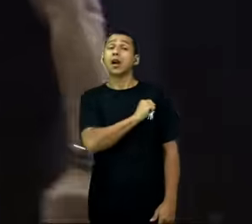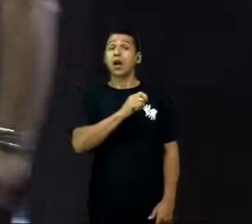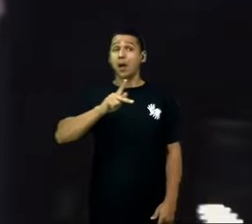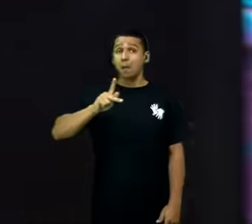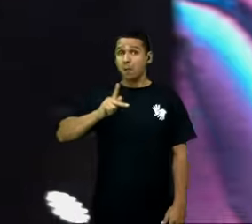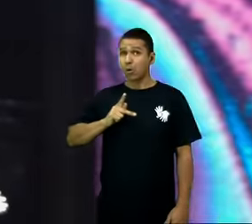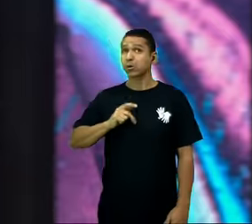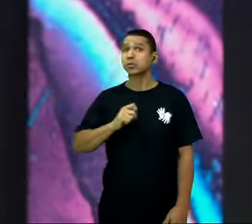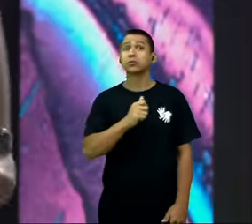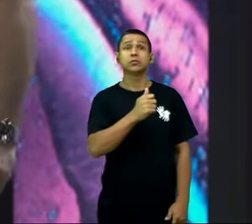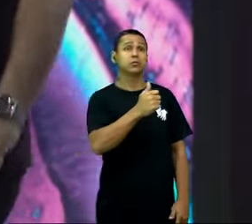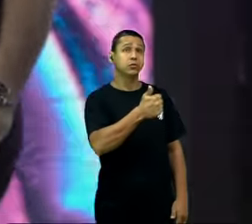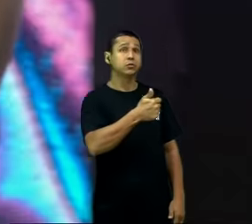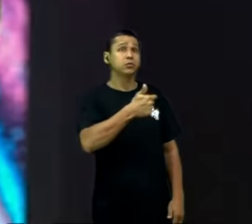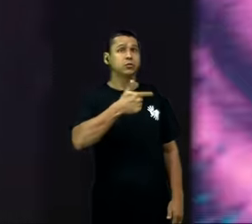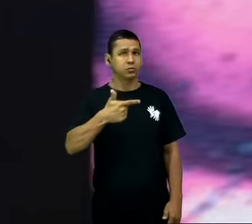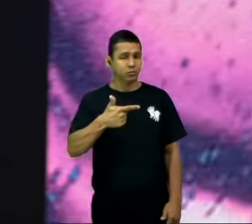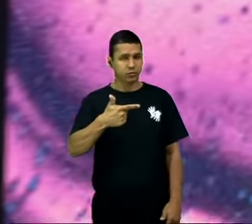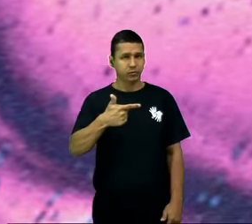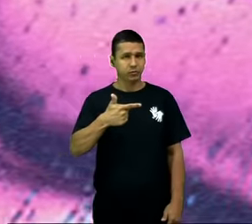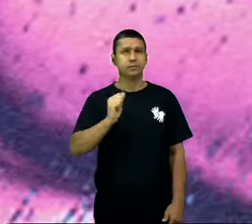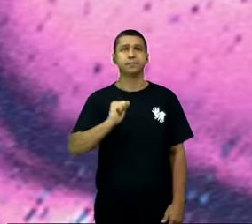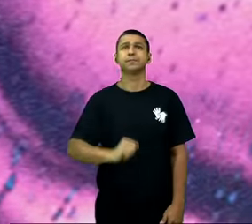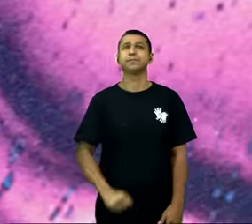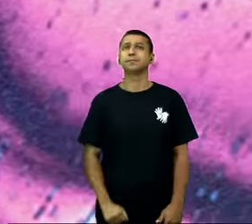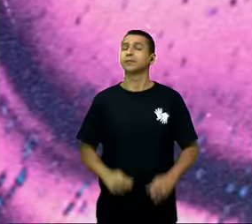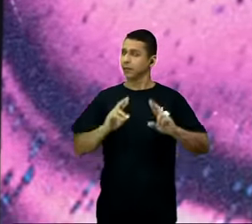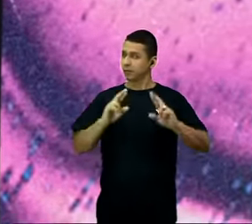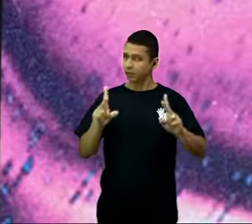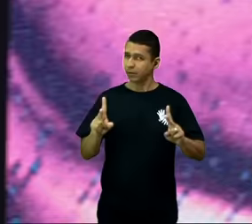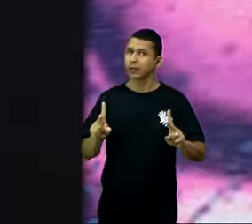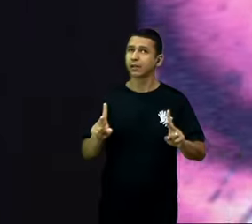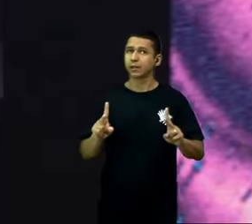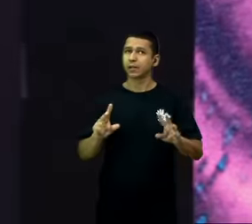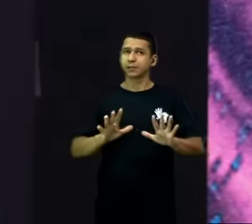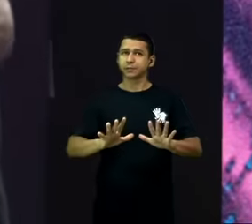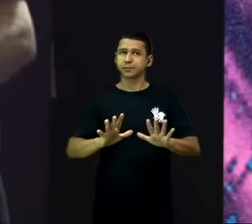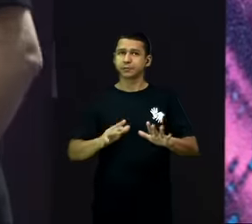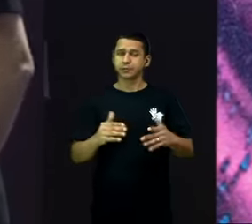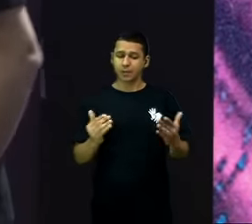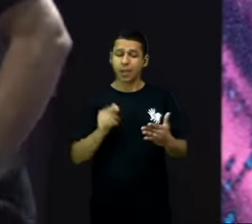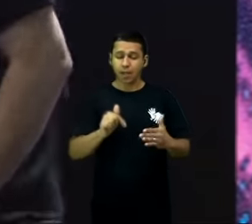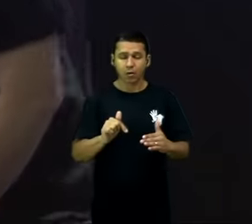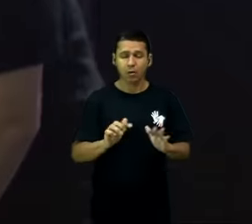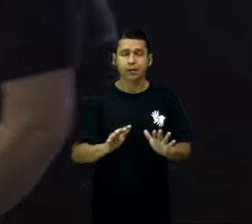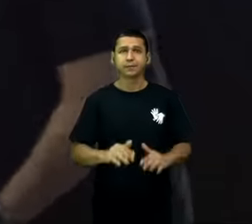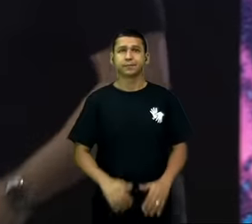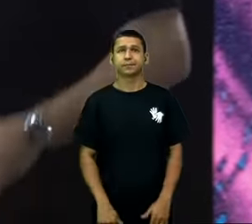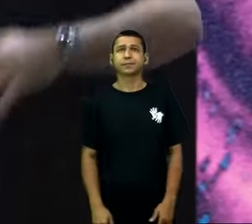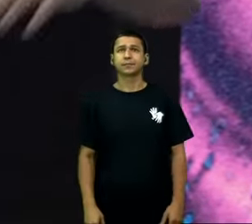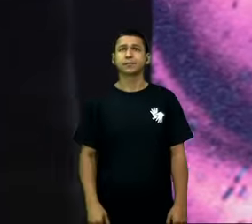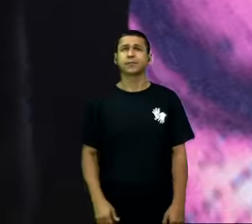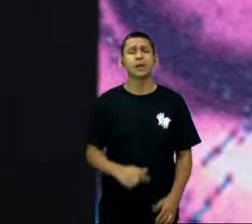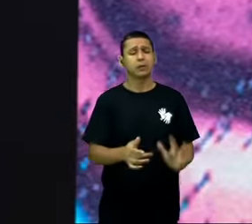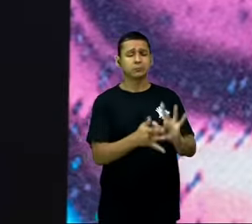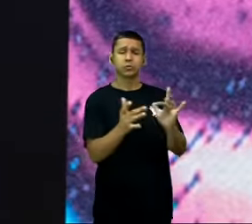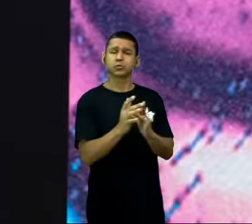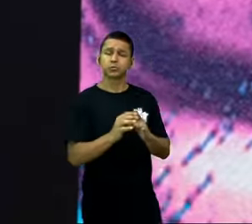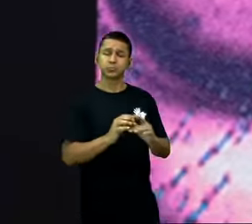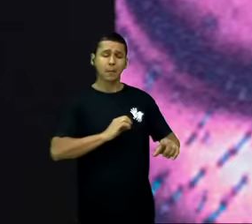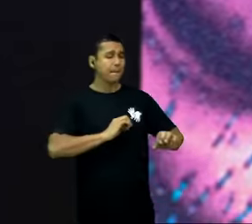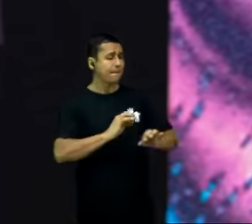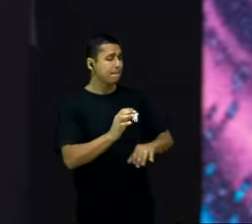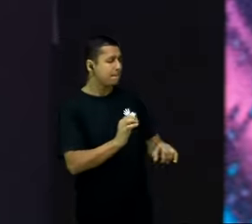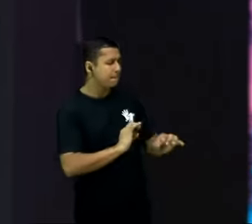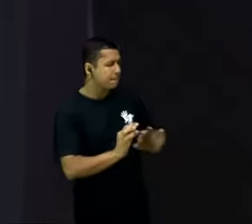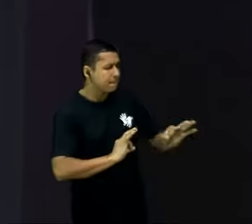12. É. No momento, principalmente na hora que eu estou falando aqui, que eu vou falar agora. Jesus estava preparando os seus